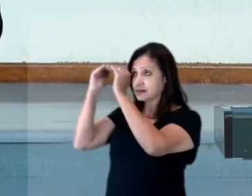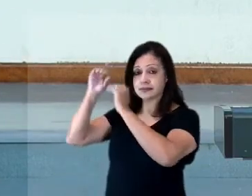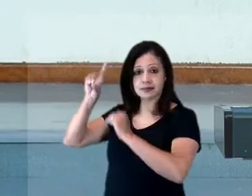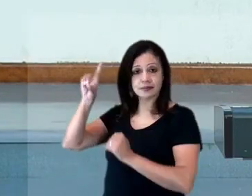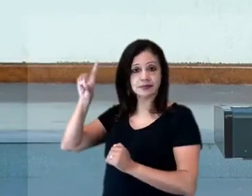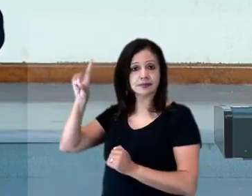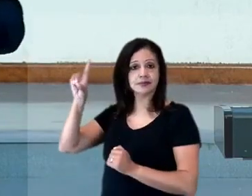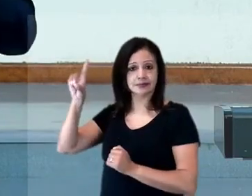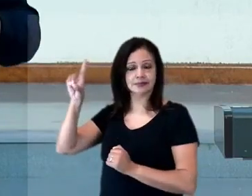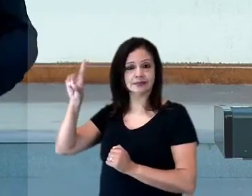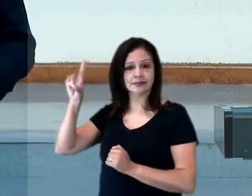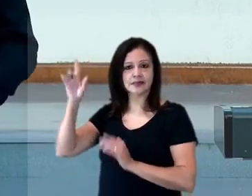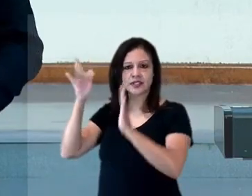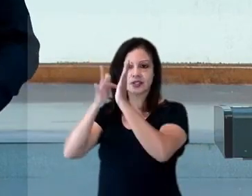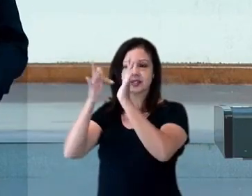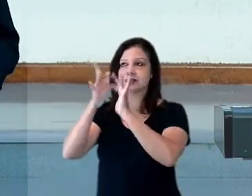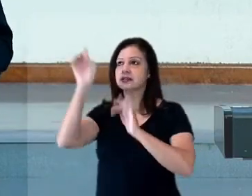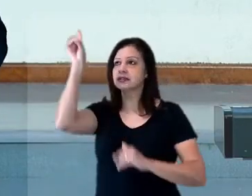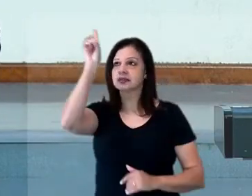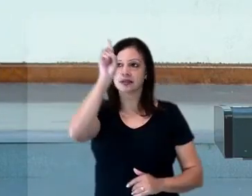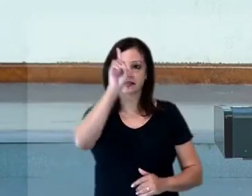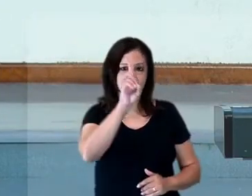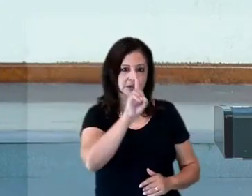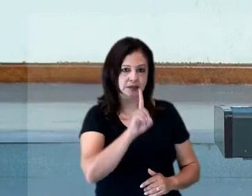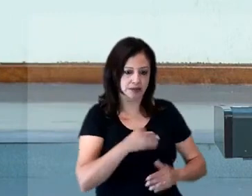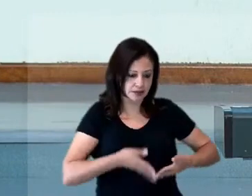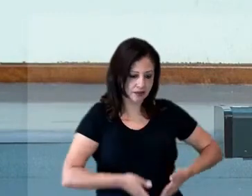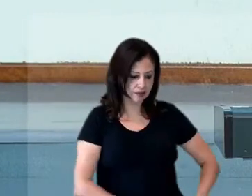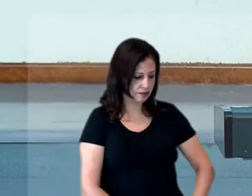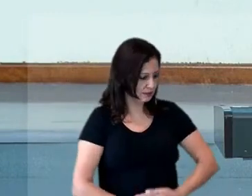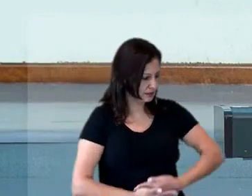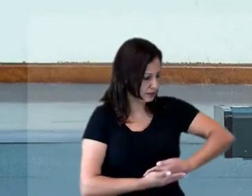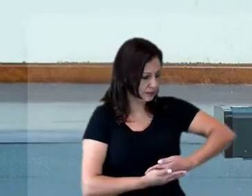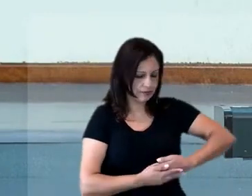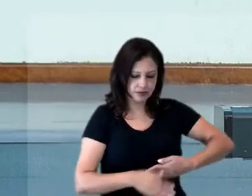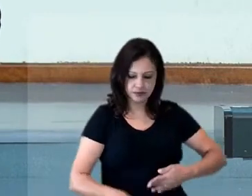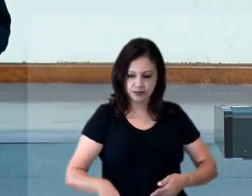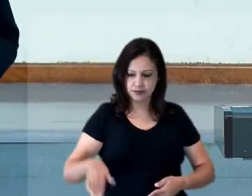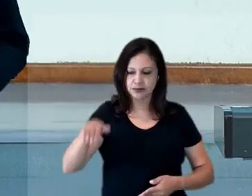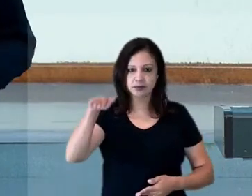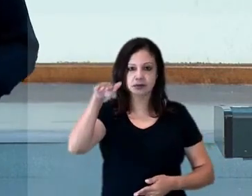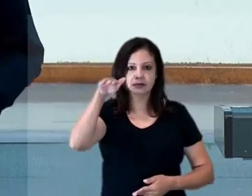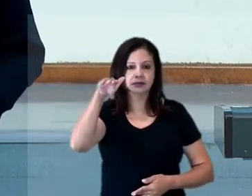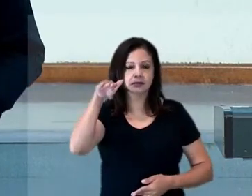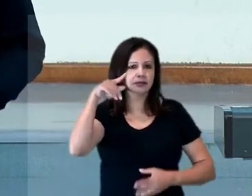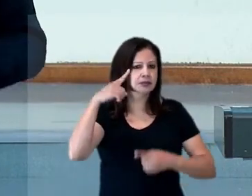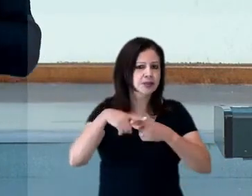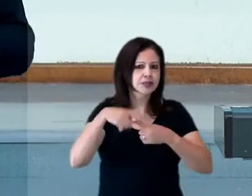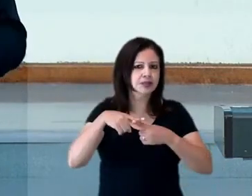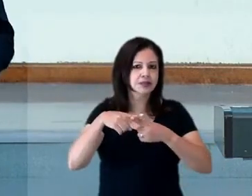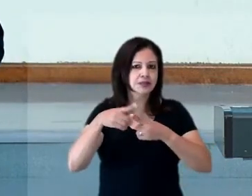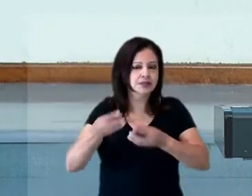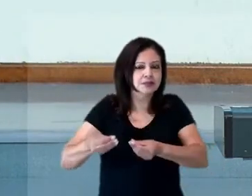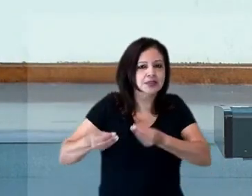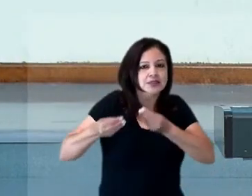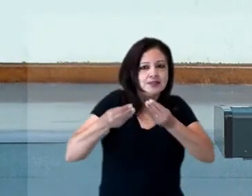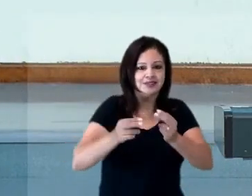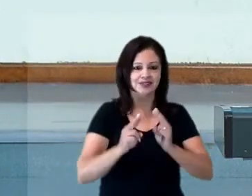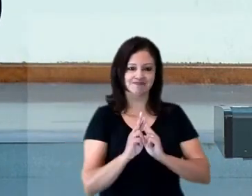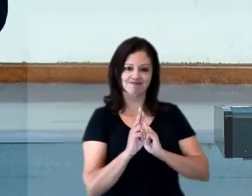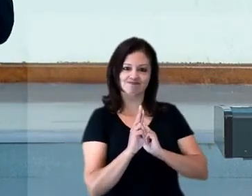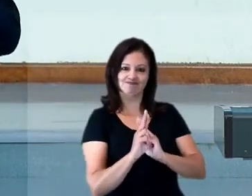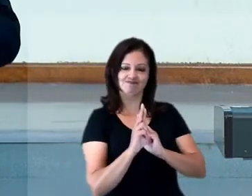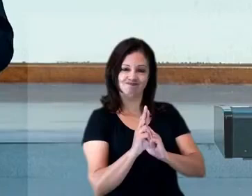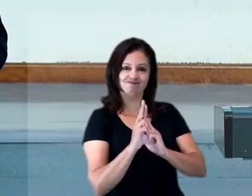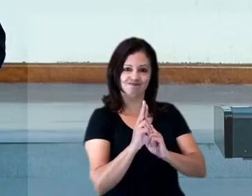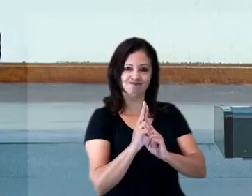em nosso meio, pecadores, para nos dar uma esperança. E Ele andou em sua missão terrena para